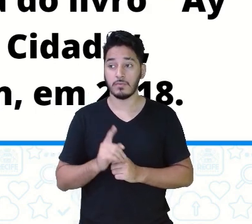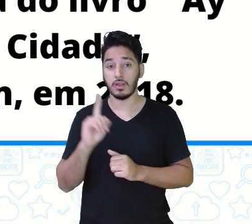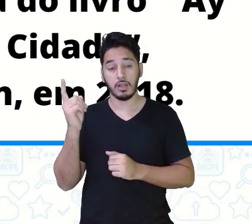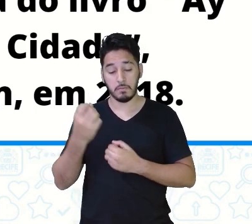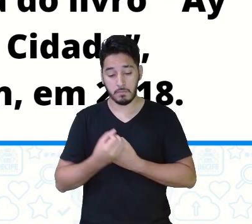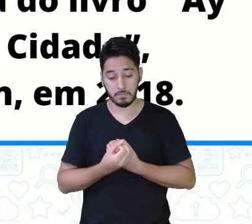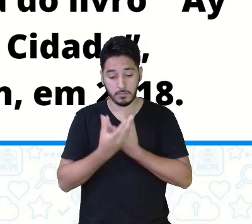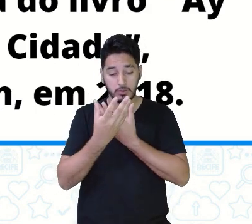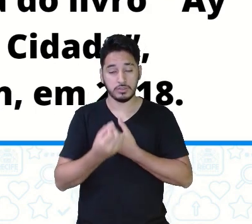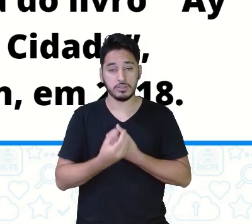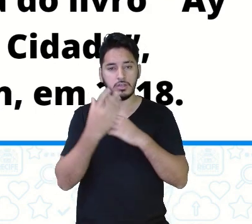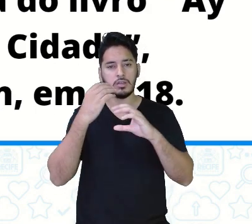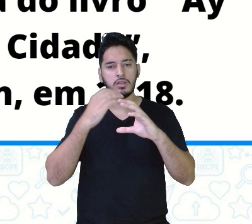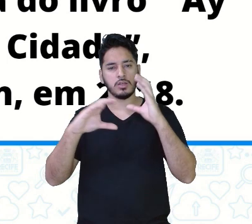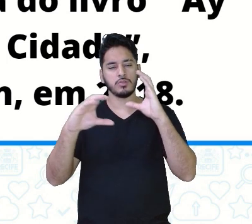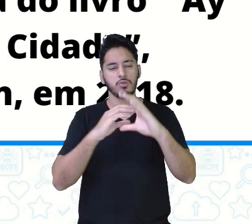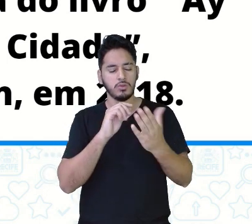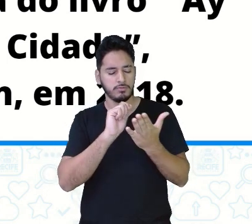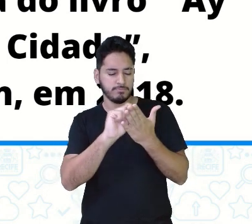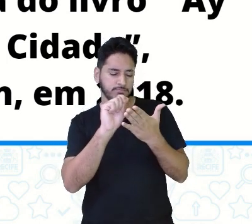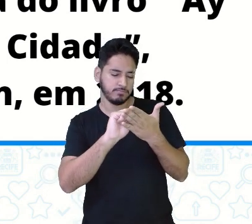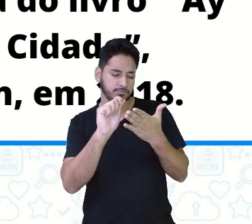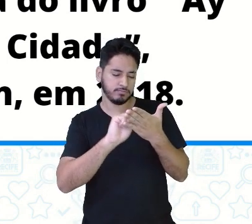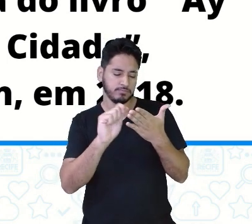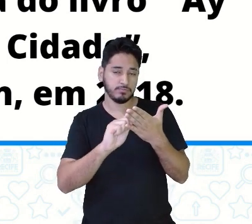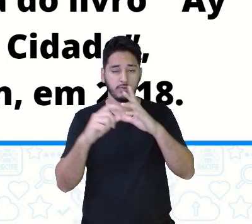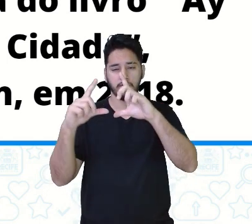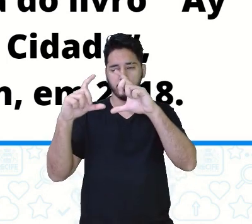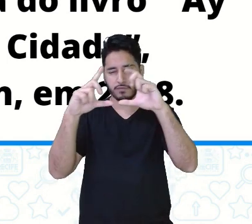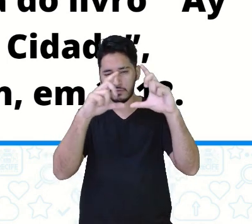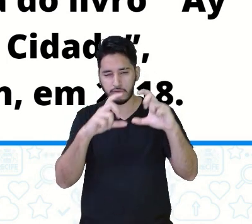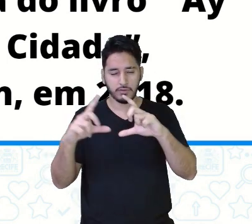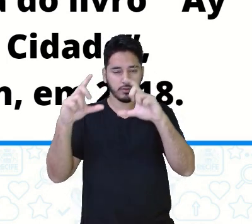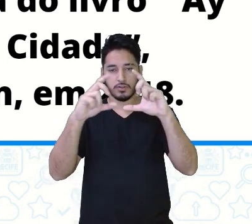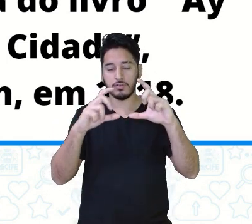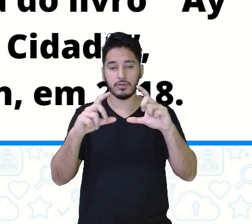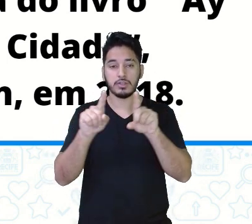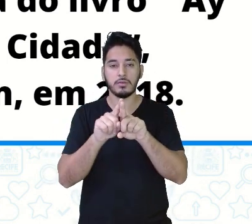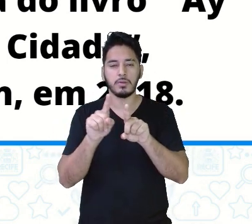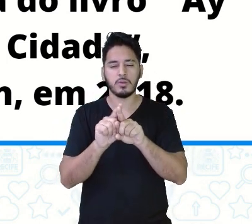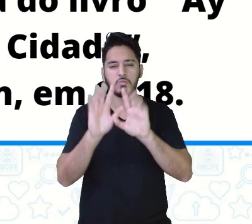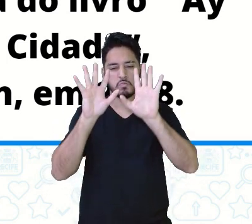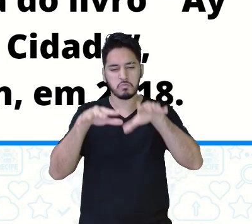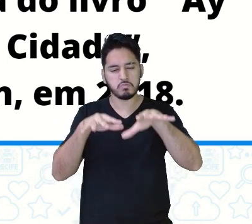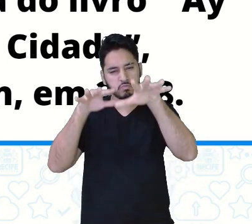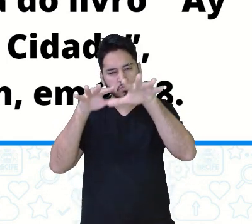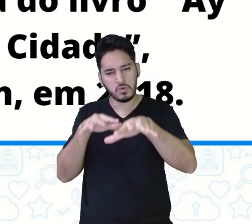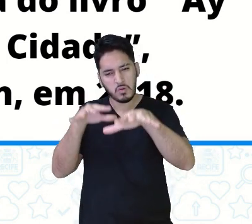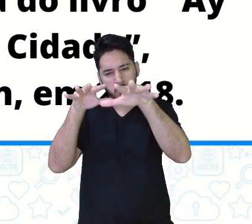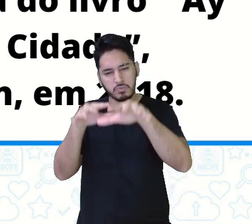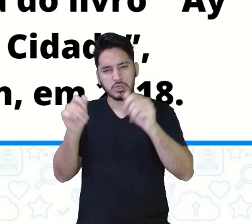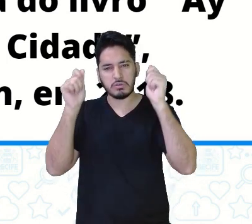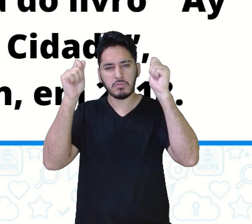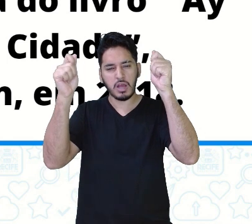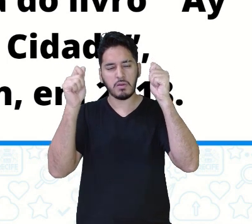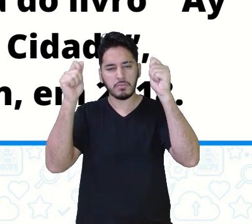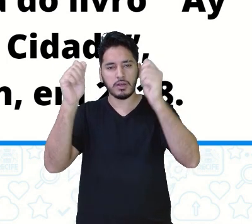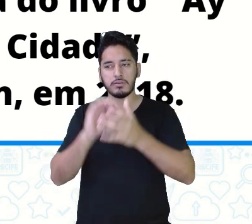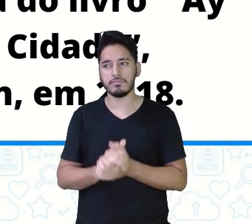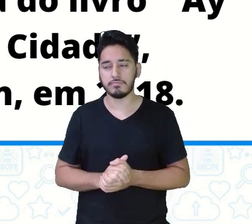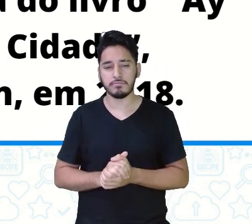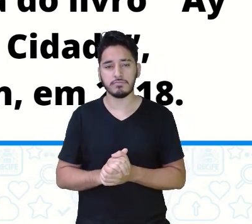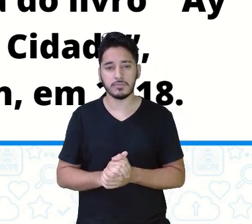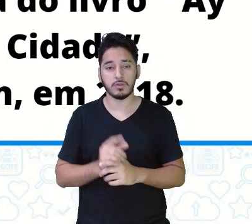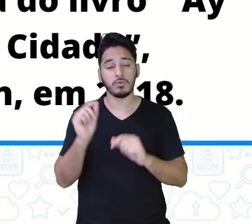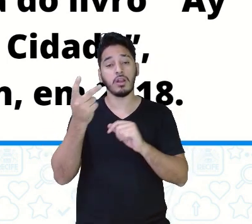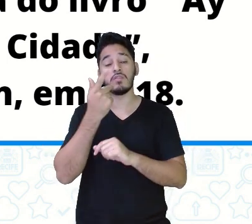poetisa, cantora, compositora, fotógrafa e ativista. Aborda em seus trabalhos a identidade dos